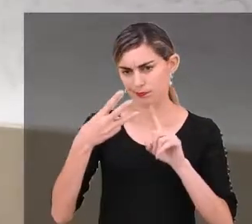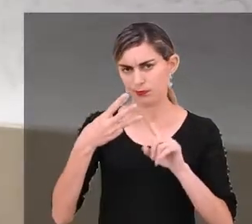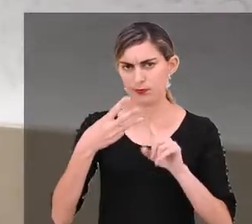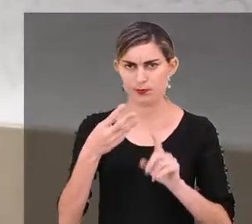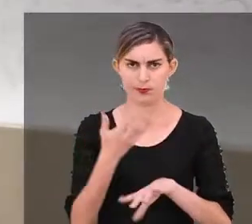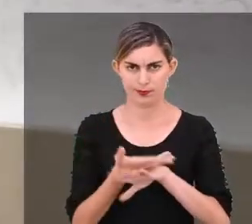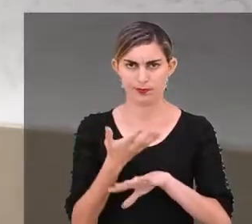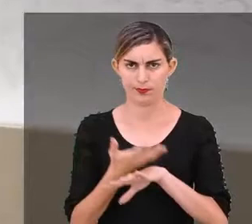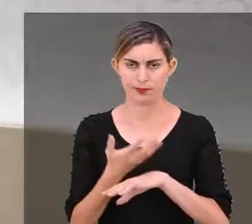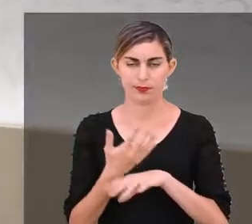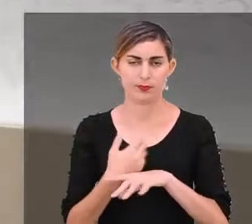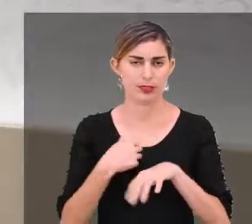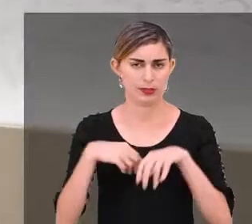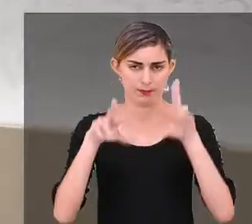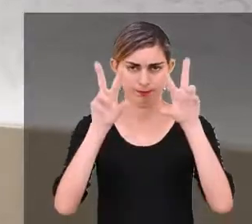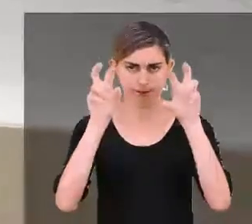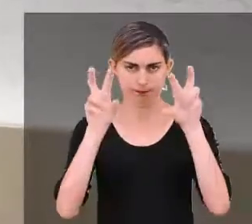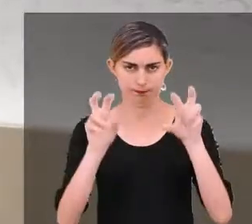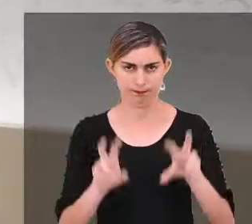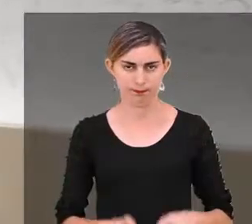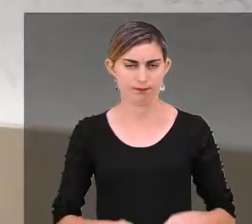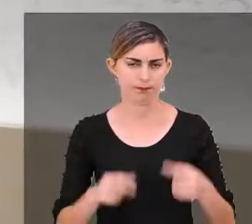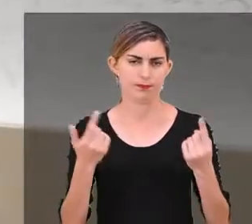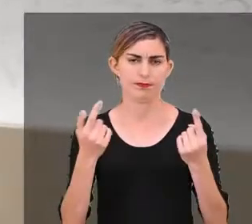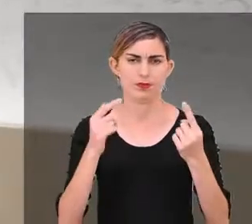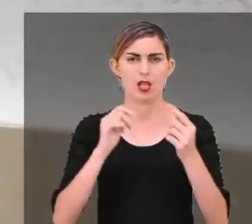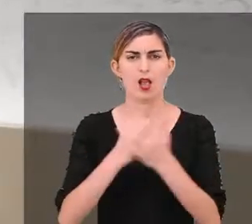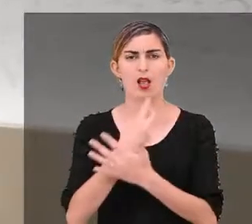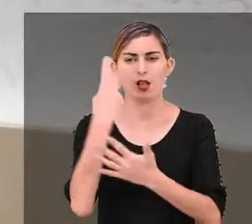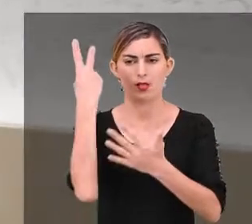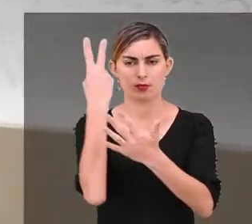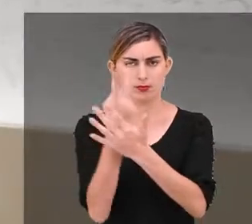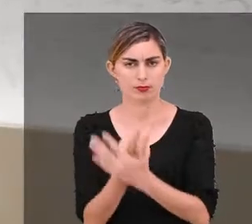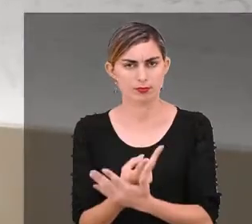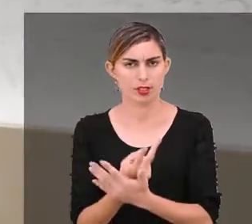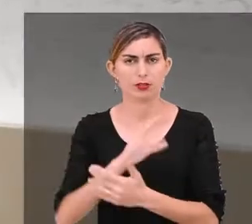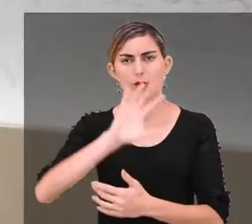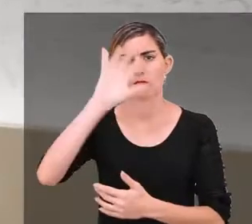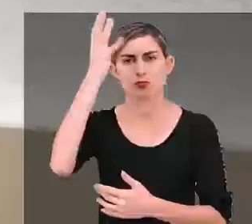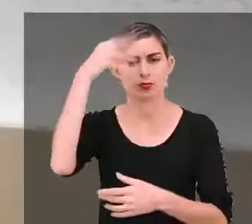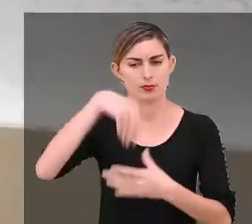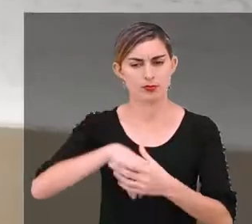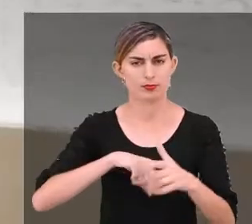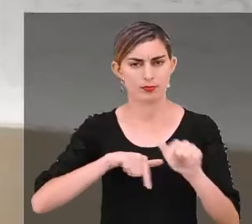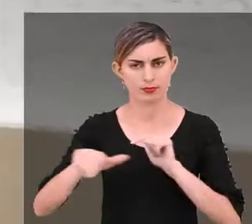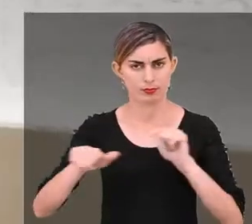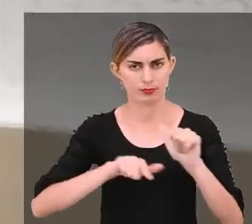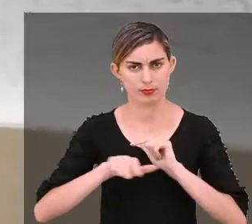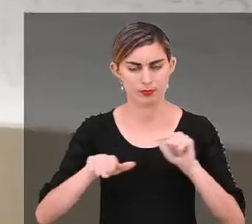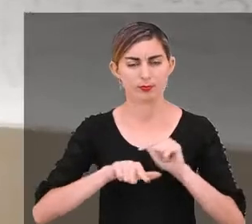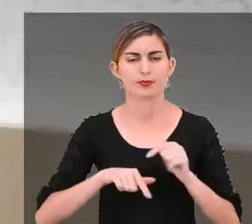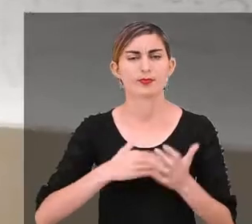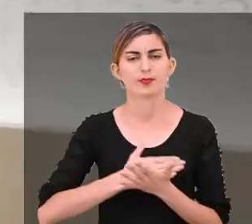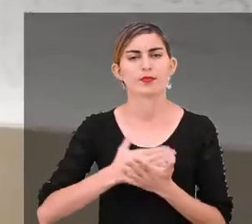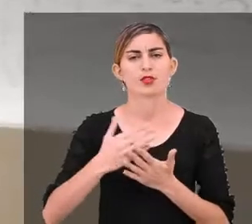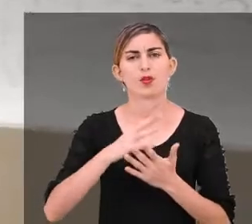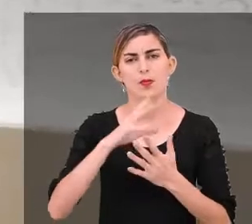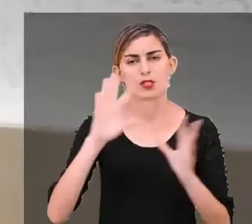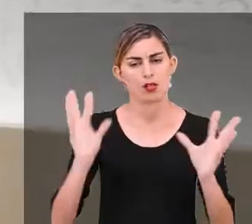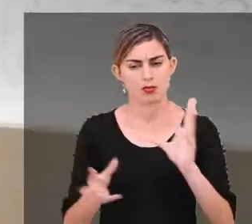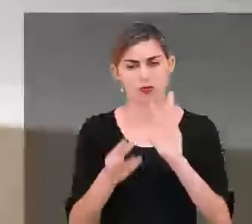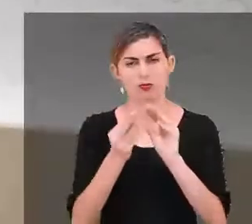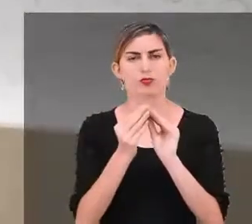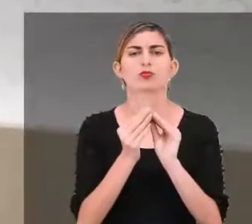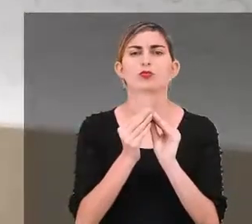terceira competência, iremos abordar temas inerentes aos acidentes do trabalho. Iremos começar fazendo um